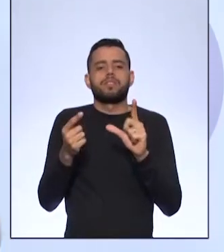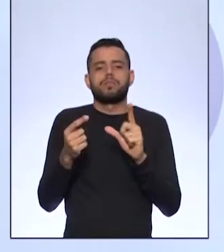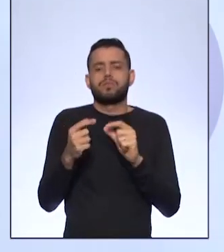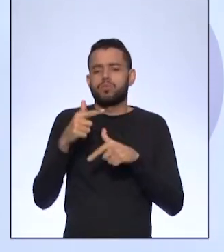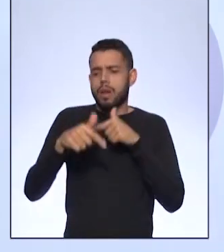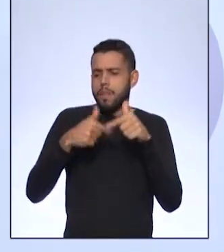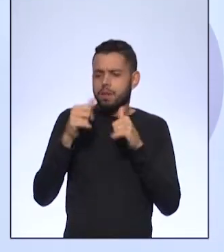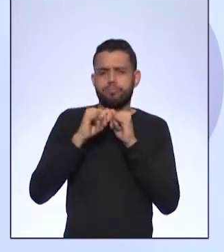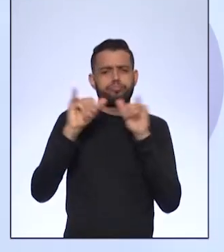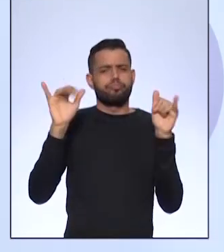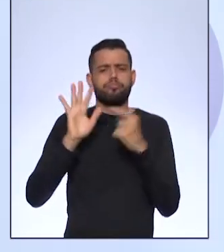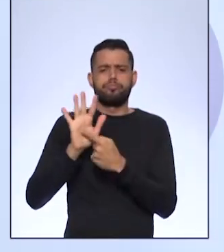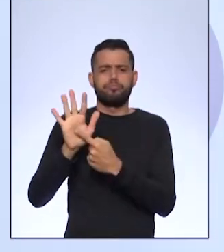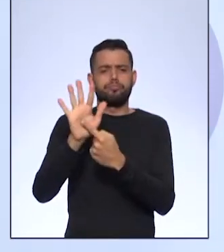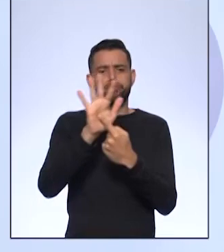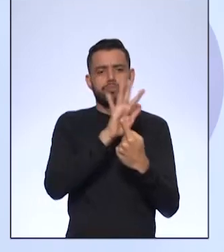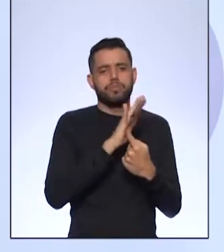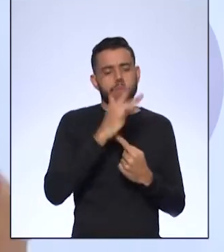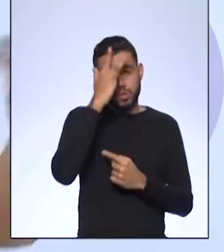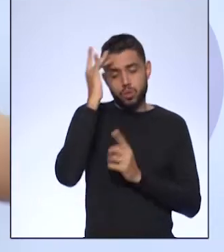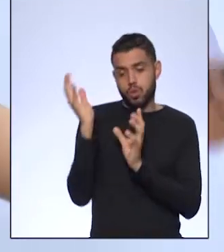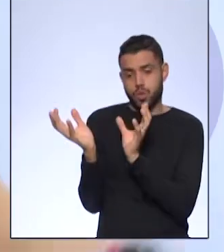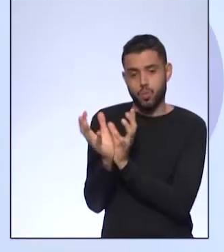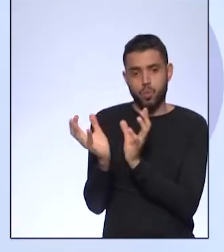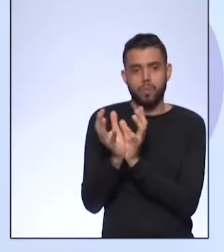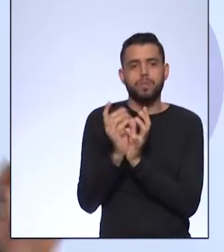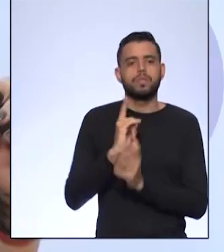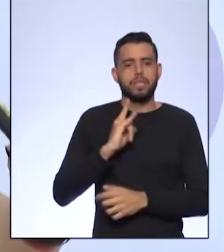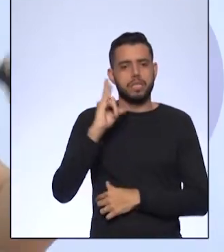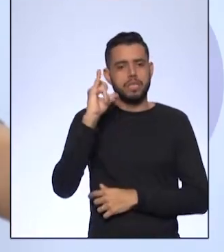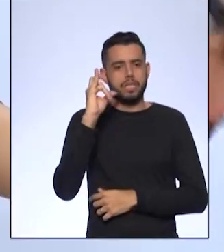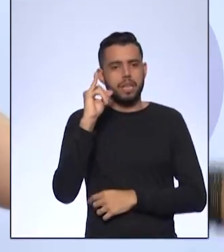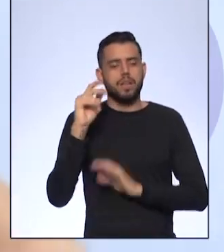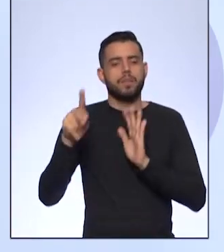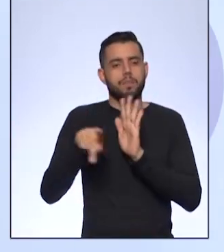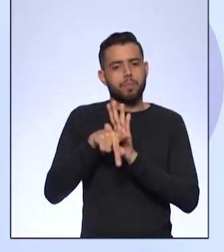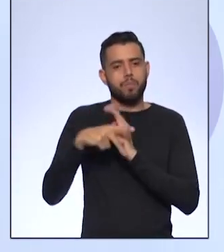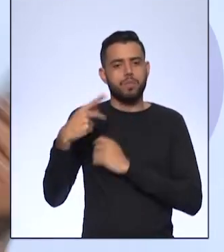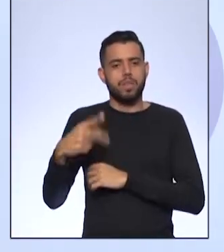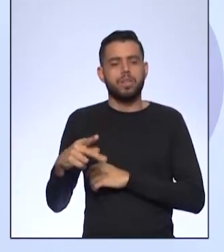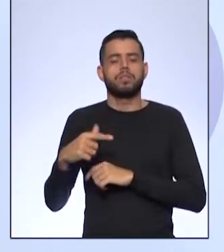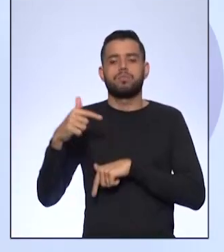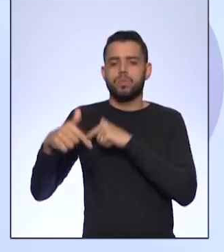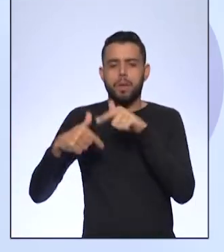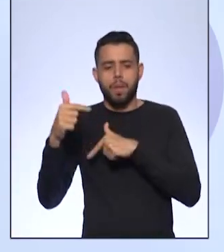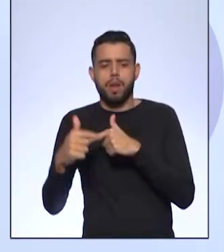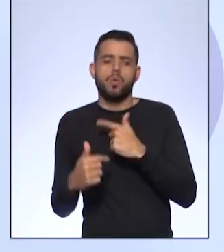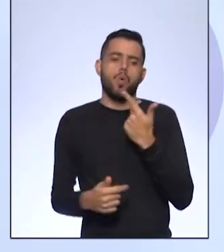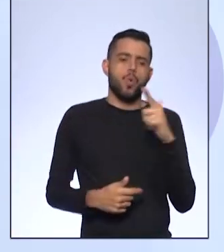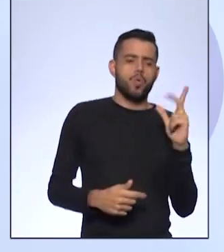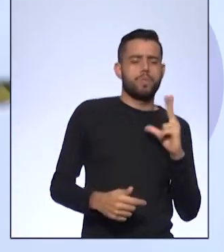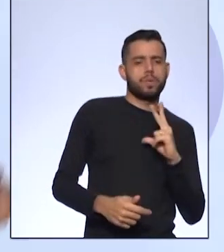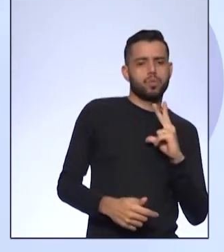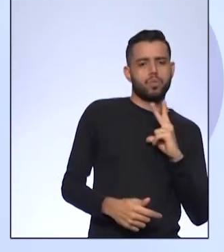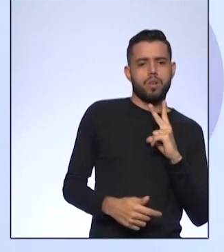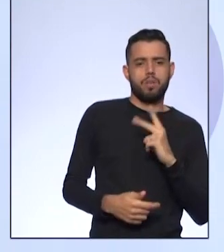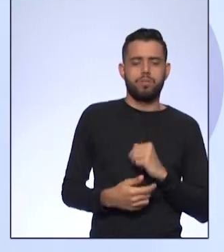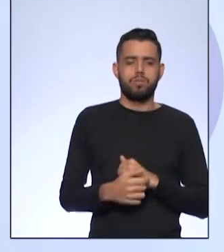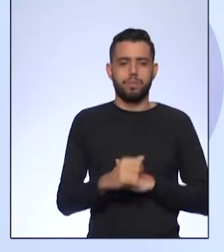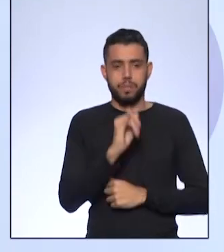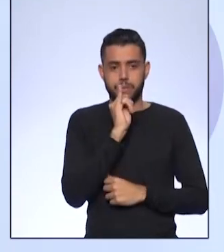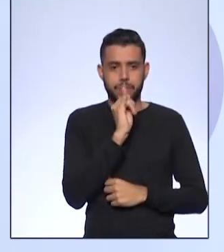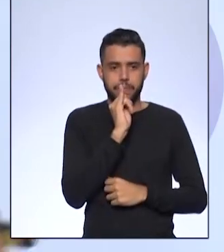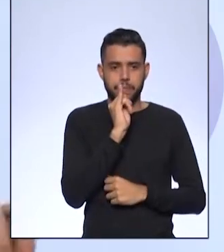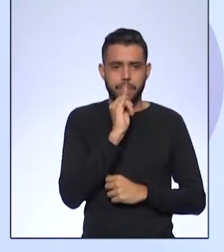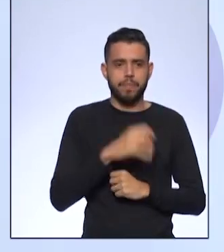seu trabalho. Então, às vezes, os integrantes da banda têm um Instagram deles para o trabalho e outro pessoal. Às vezes, até, por exemplo,